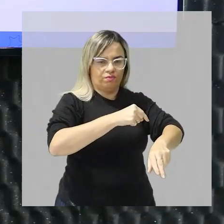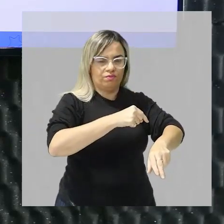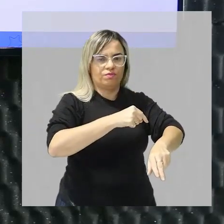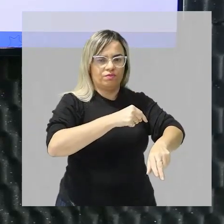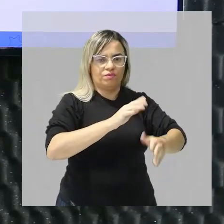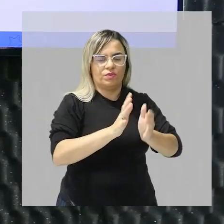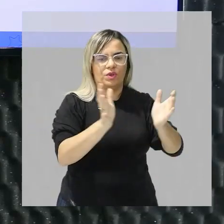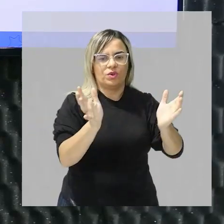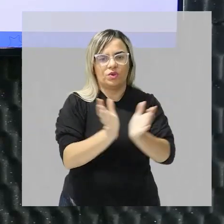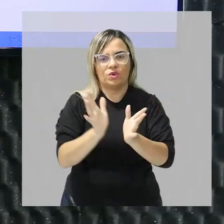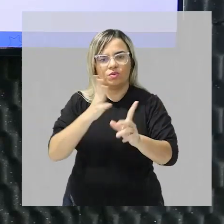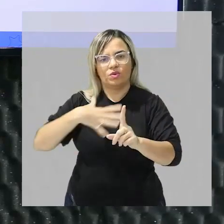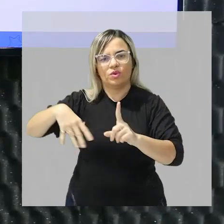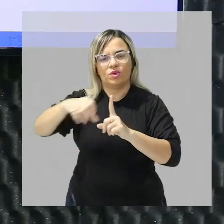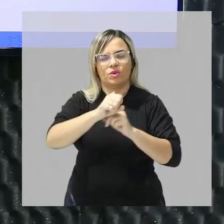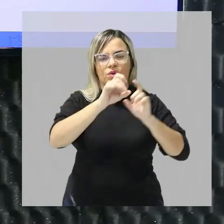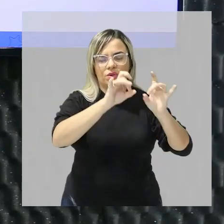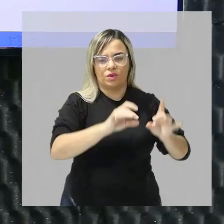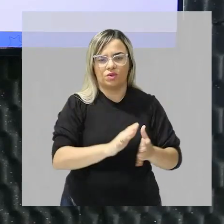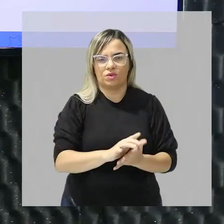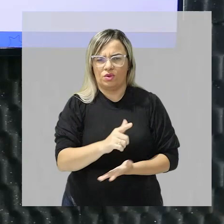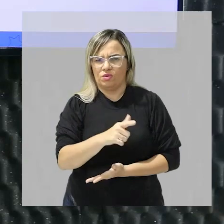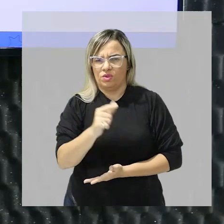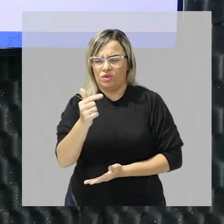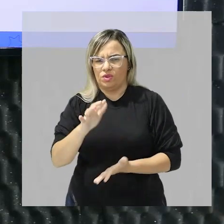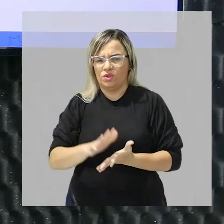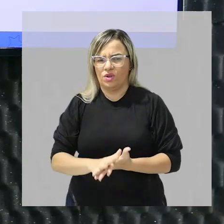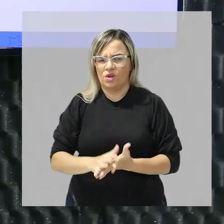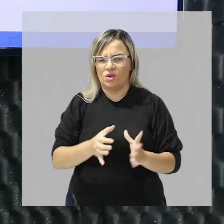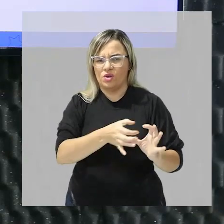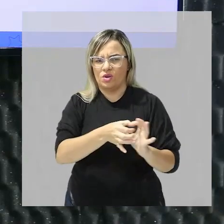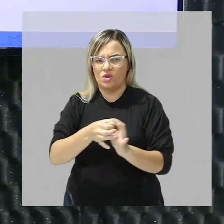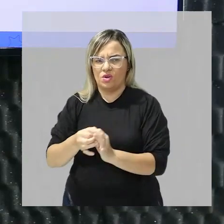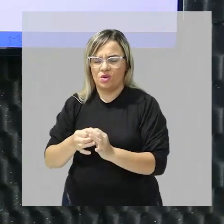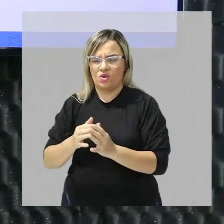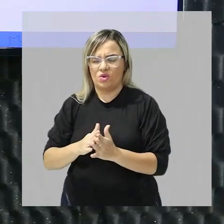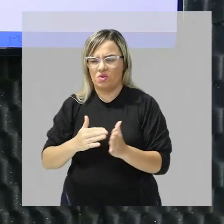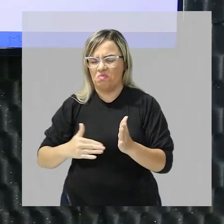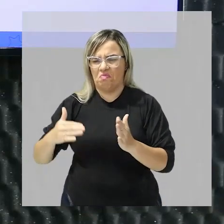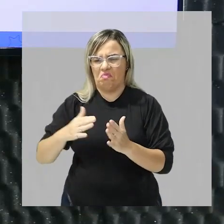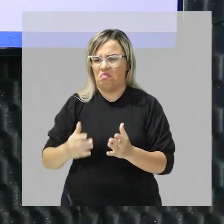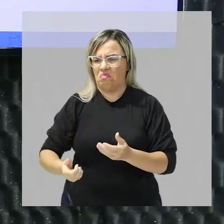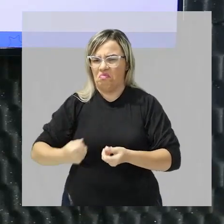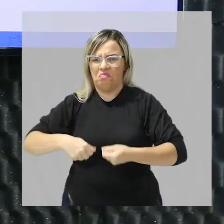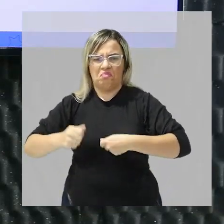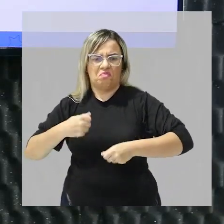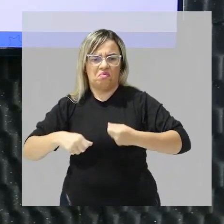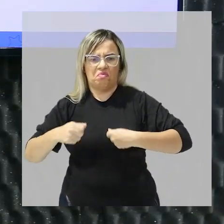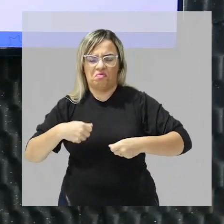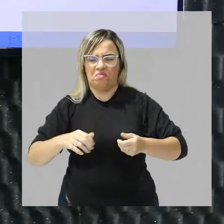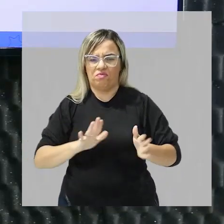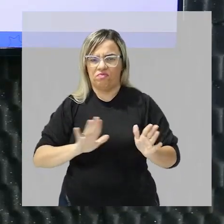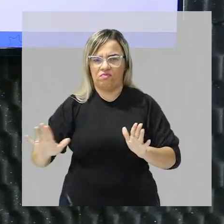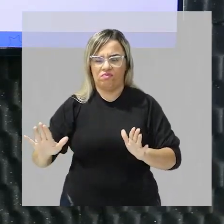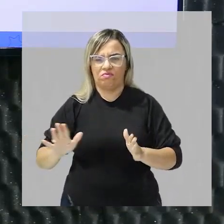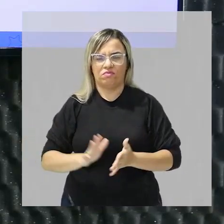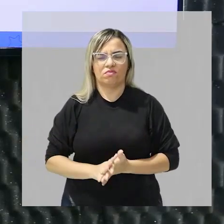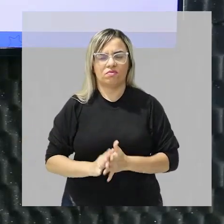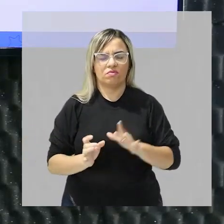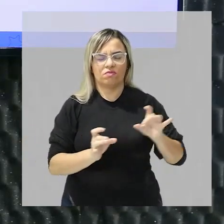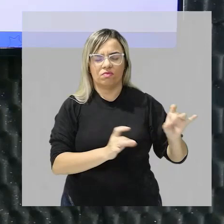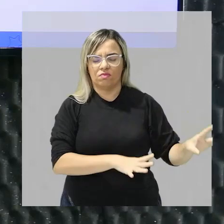questão de grupo social. Não tem a ver com padrão de consumo, com renda, com nada que é critério econômico. Letra A, está